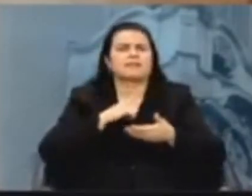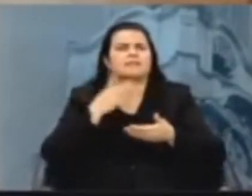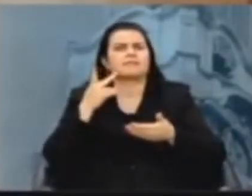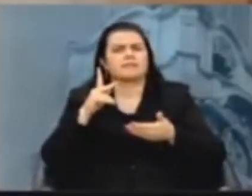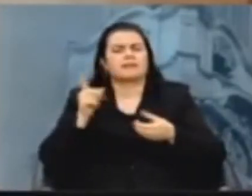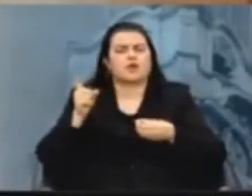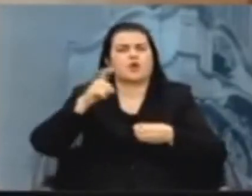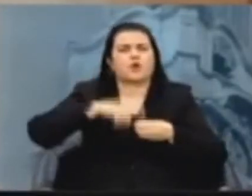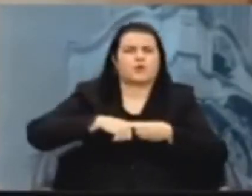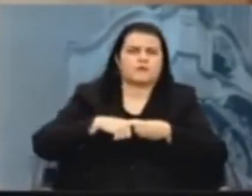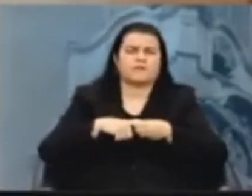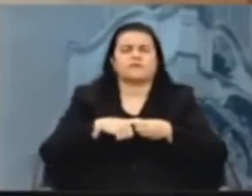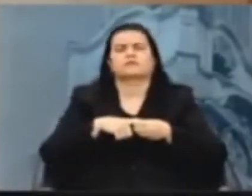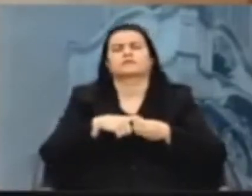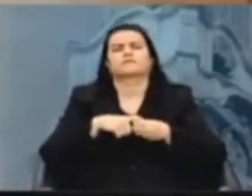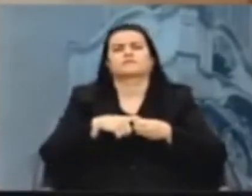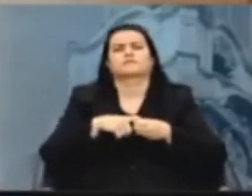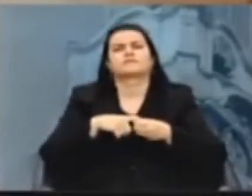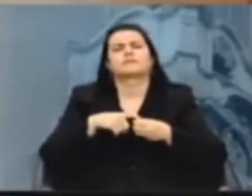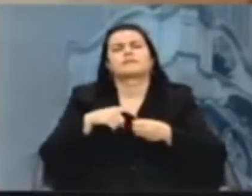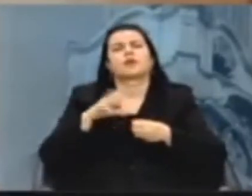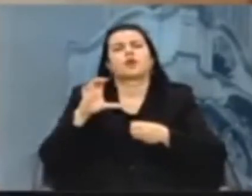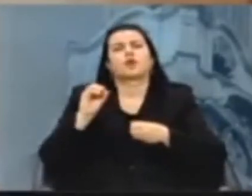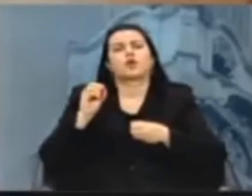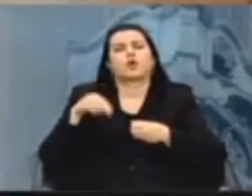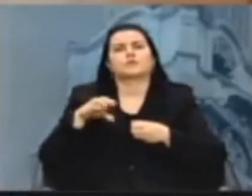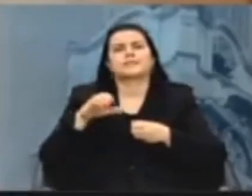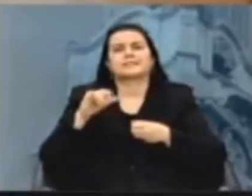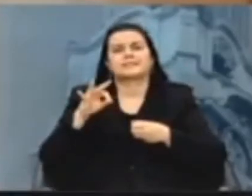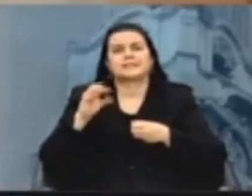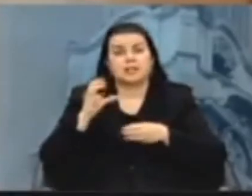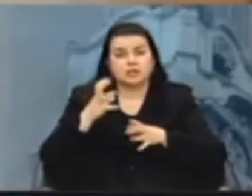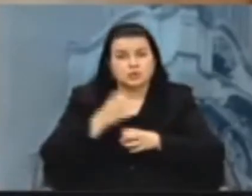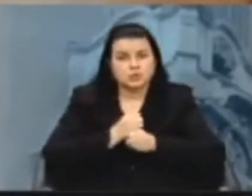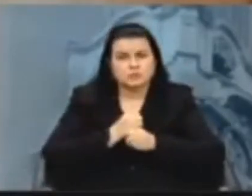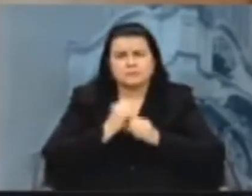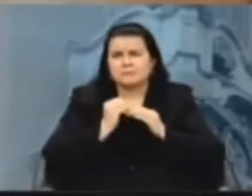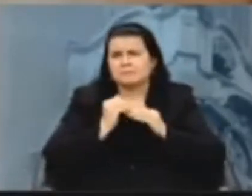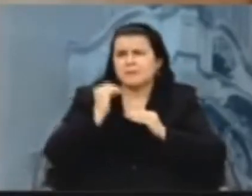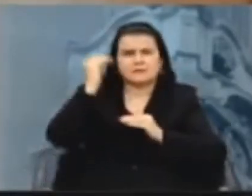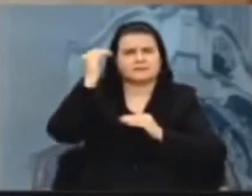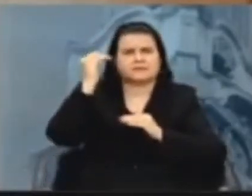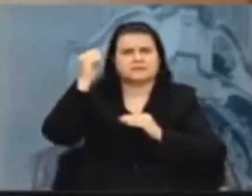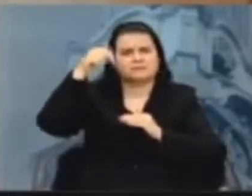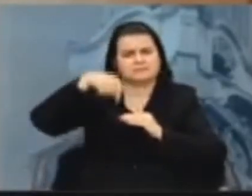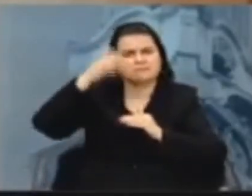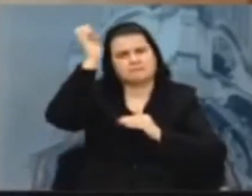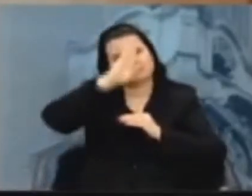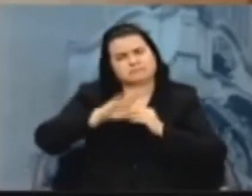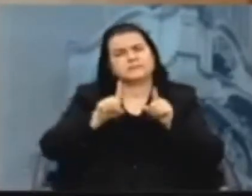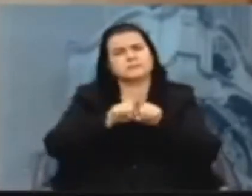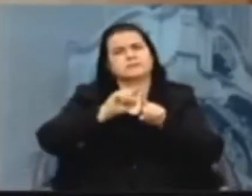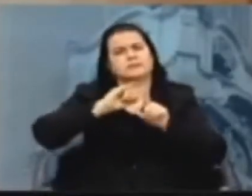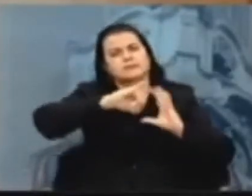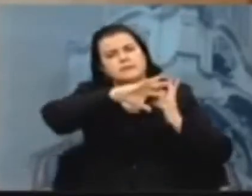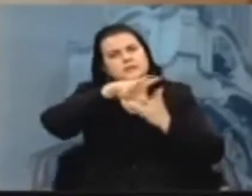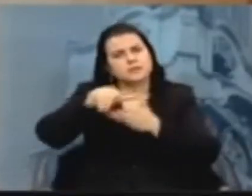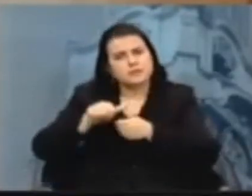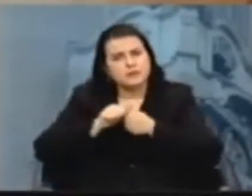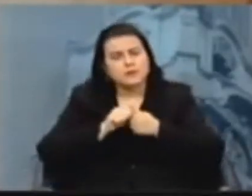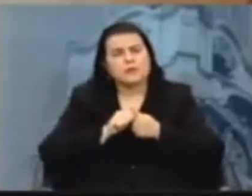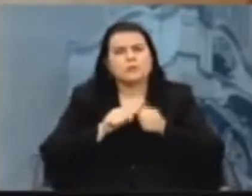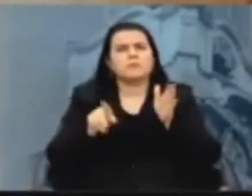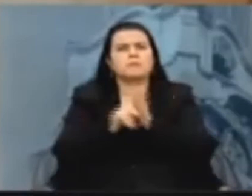alto conceito na comunidade nacional e internacional, a ponto de ter sido avaliada pelo próprio